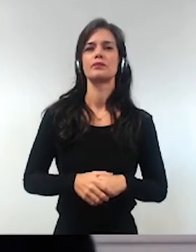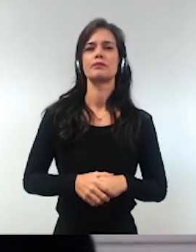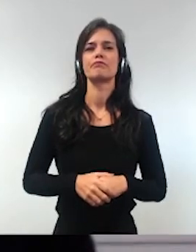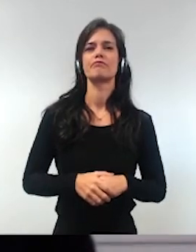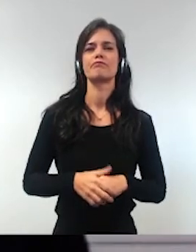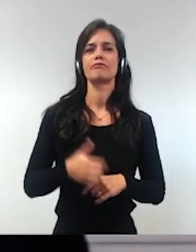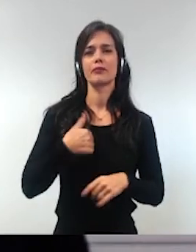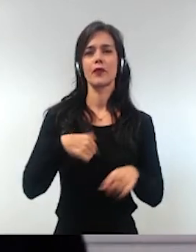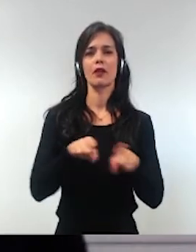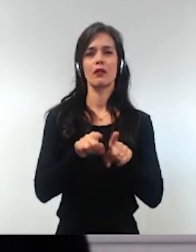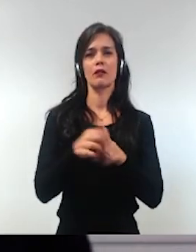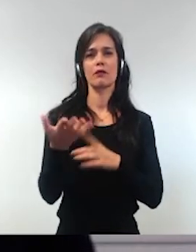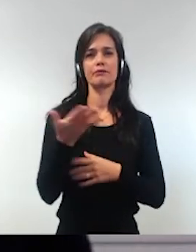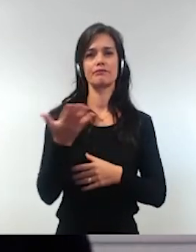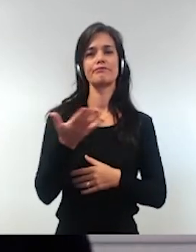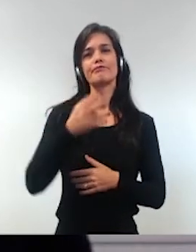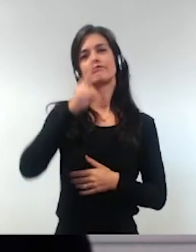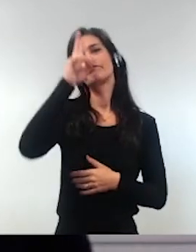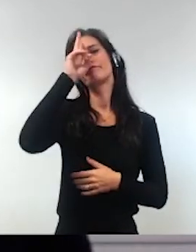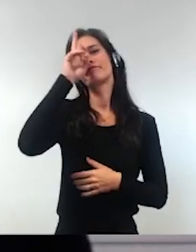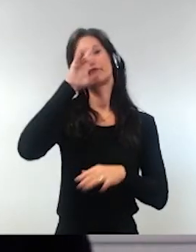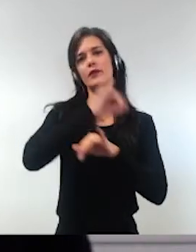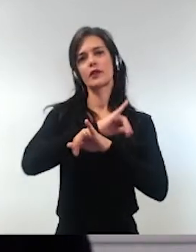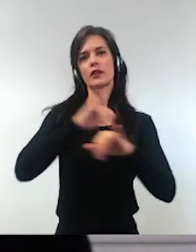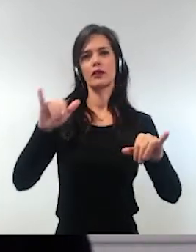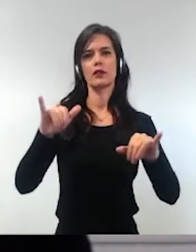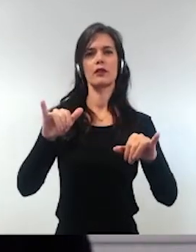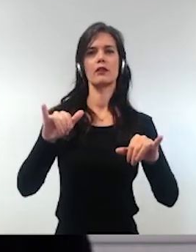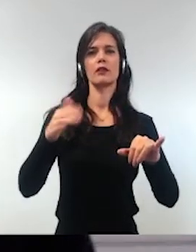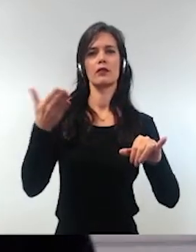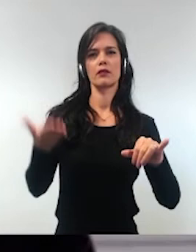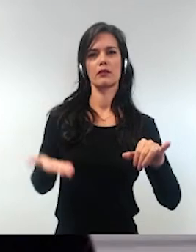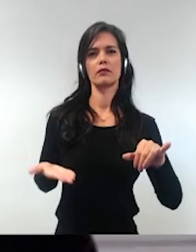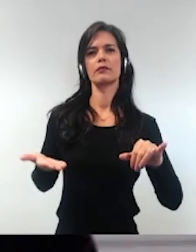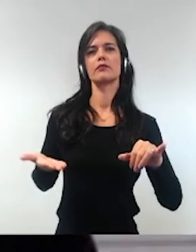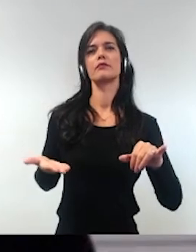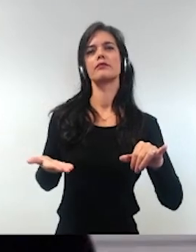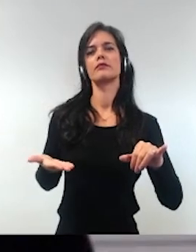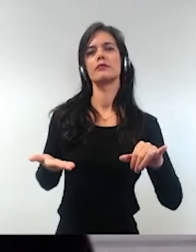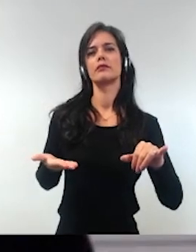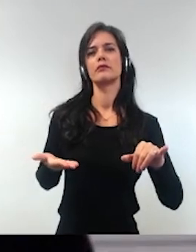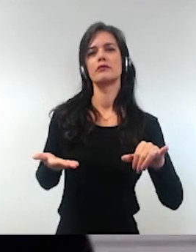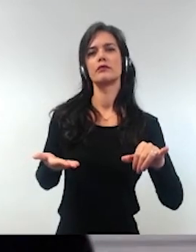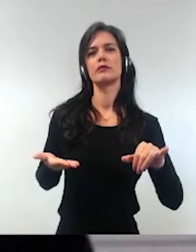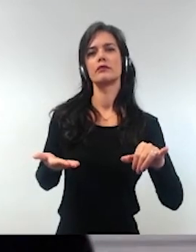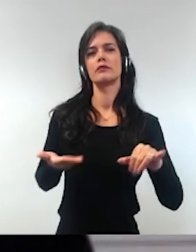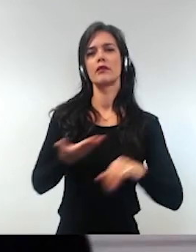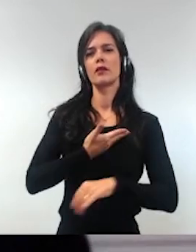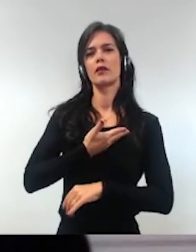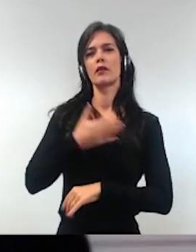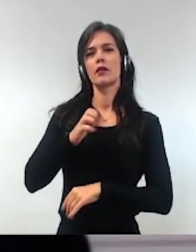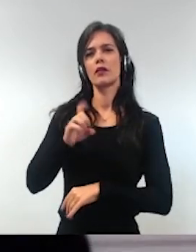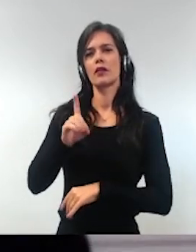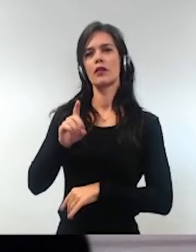eu também queria fazer um registro, como o querido amigo Eduardo Pugliese fez, do orgulho de